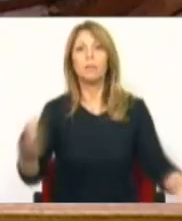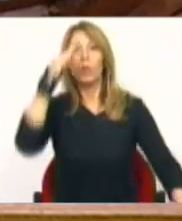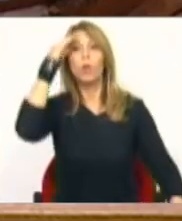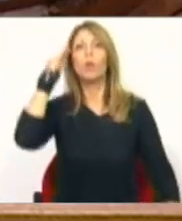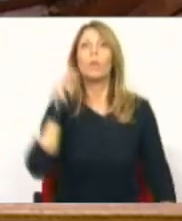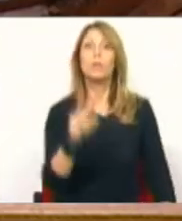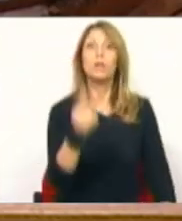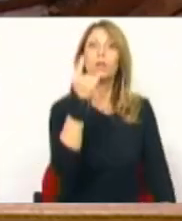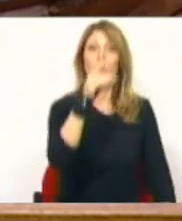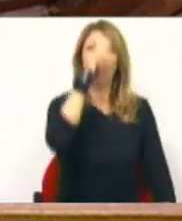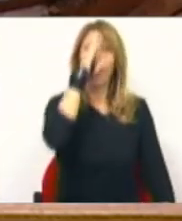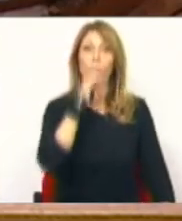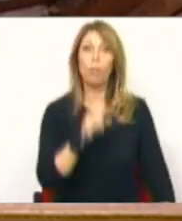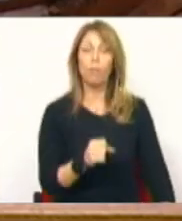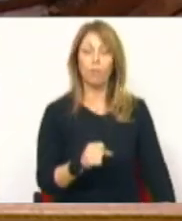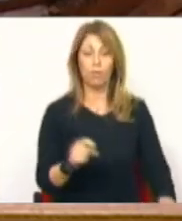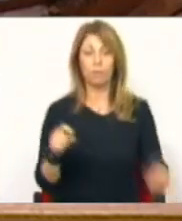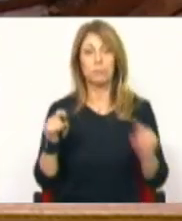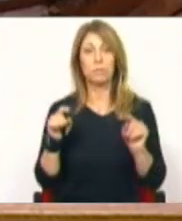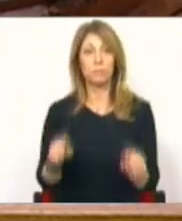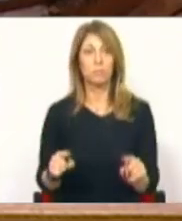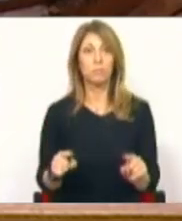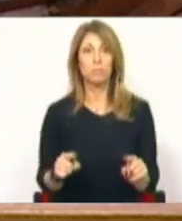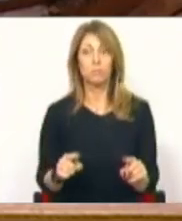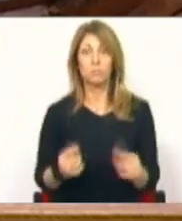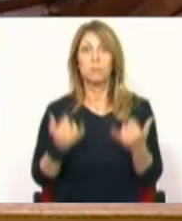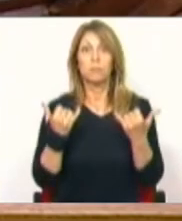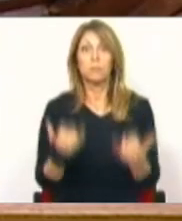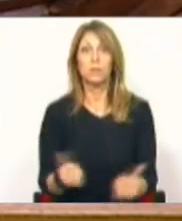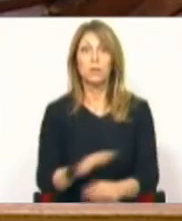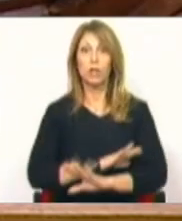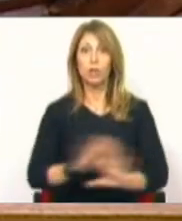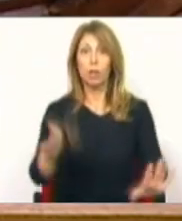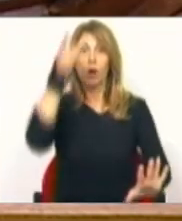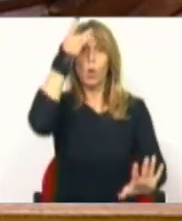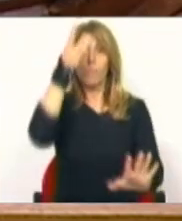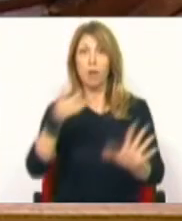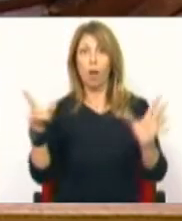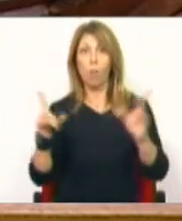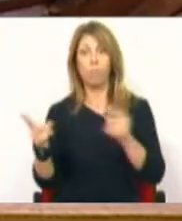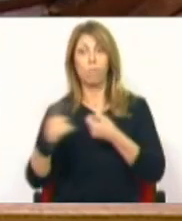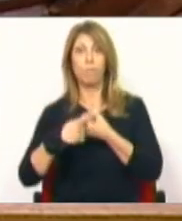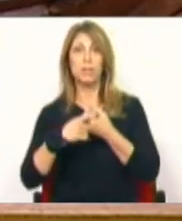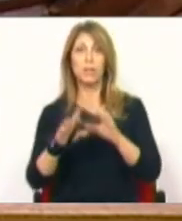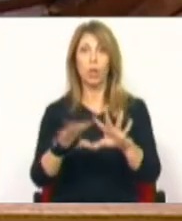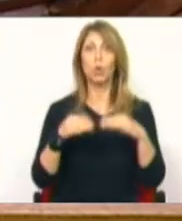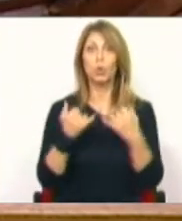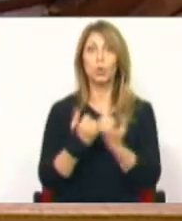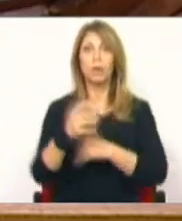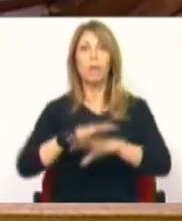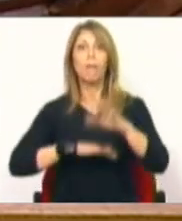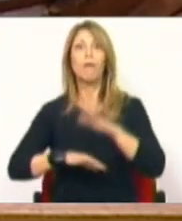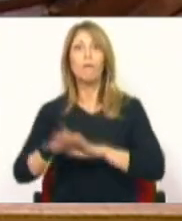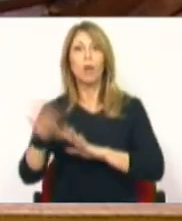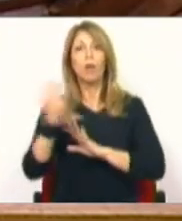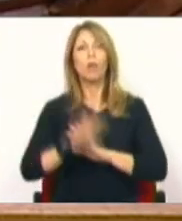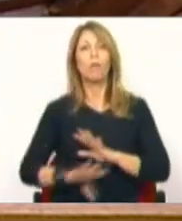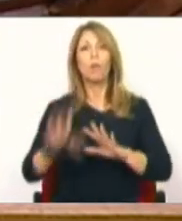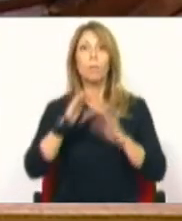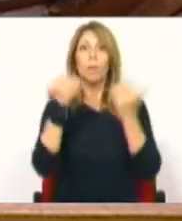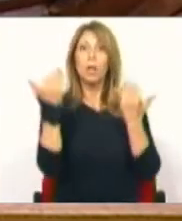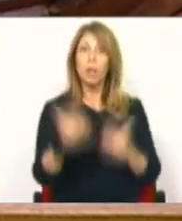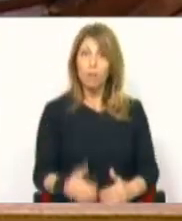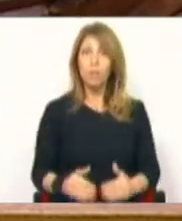recomendação ao Governo para que este, após consultados os parceiros sociais, defina um mecanismo de limitação proporcional